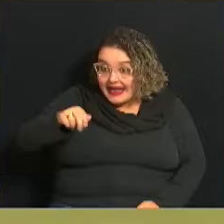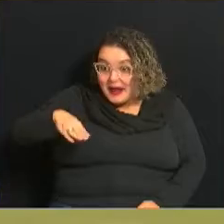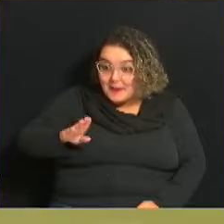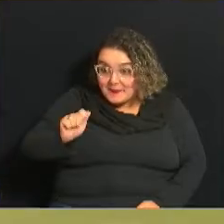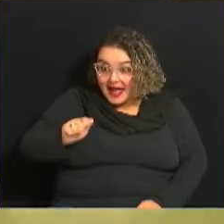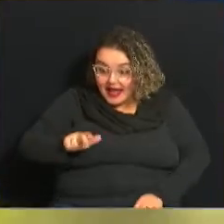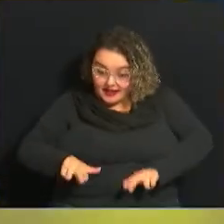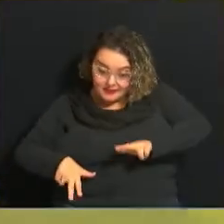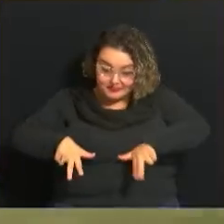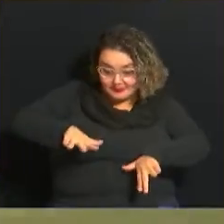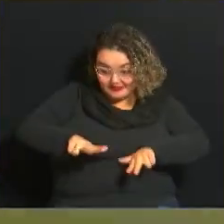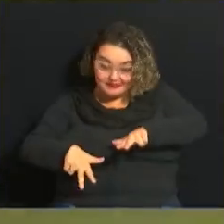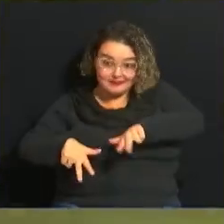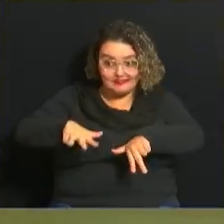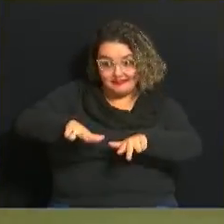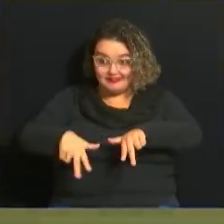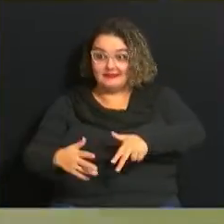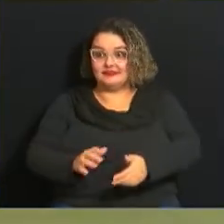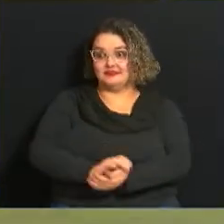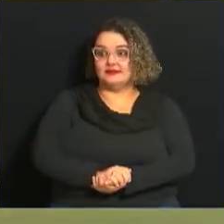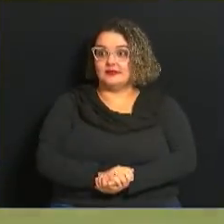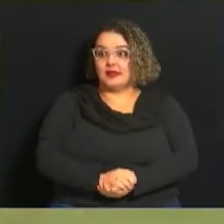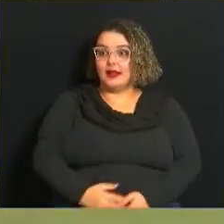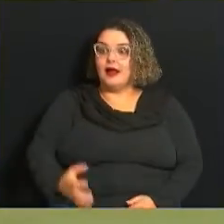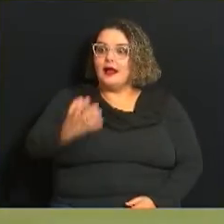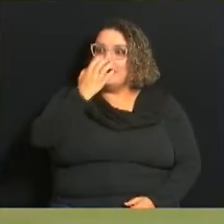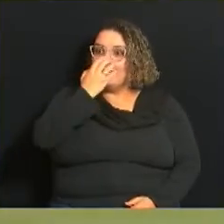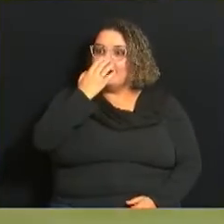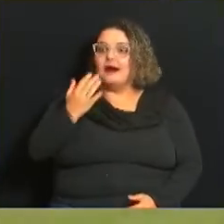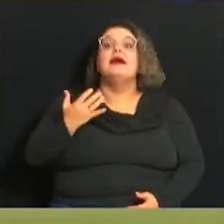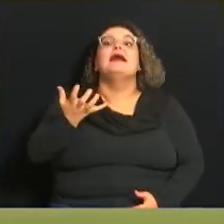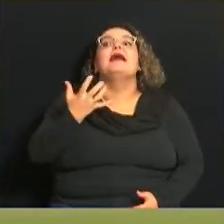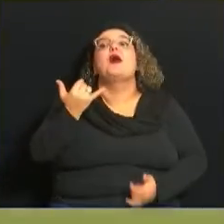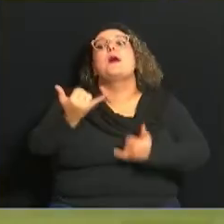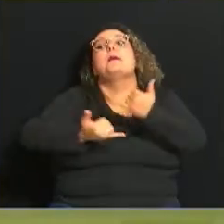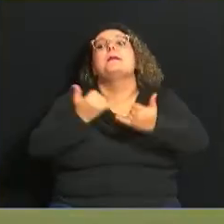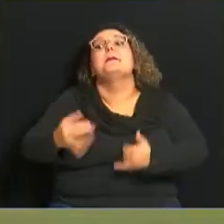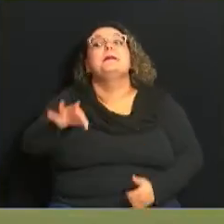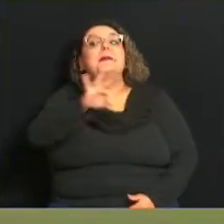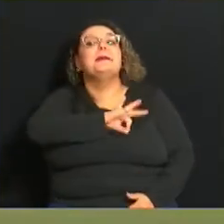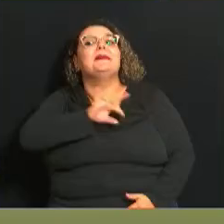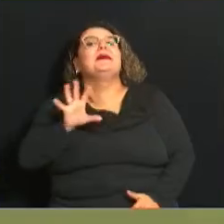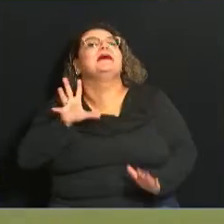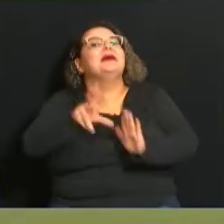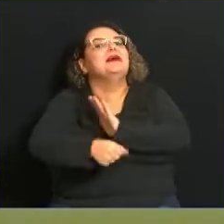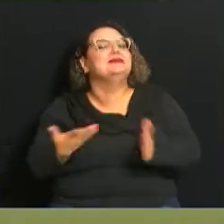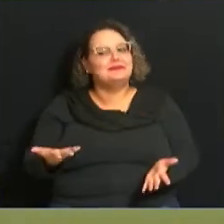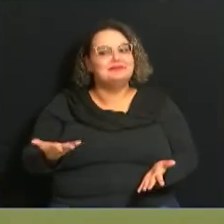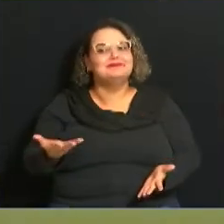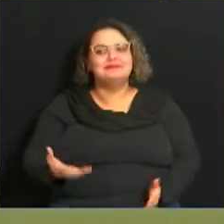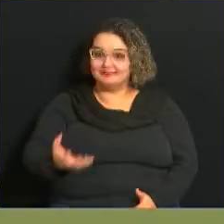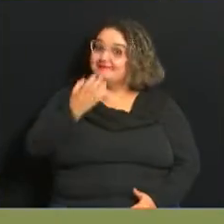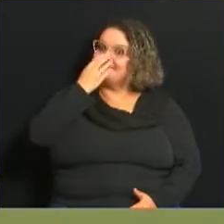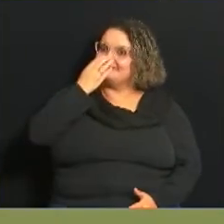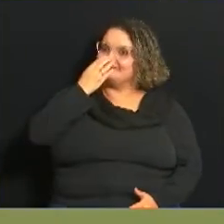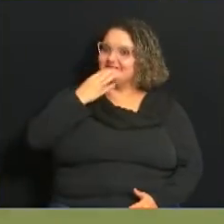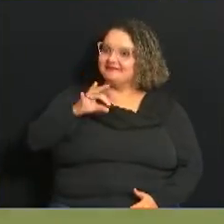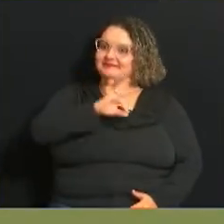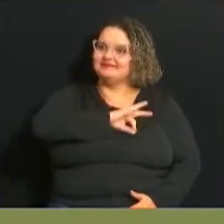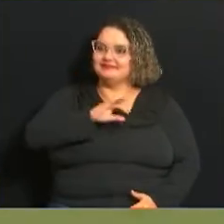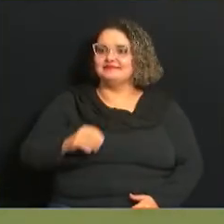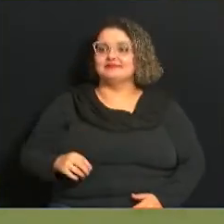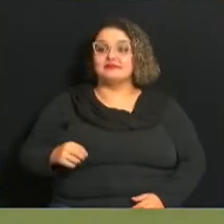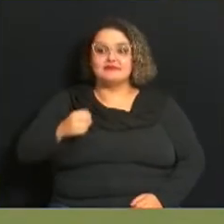E quando o animal resolve brincar de polícia e ladrão? O cão policial Boris se soltou